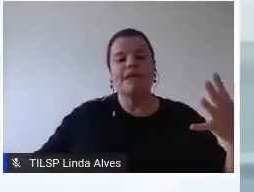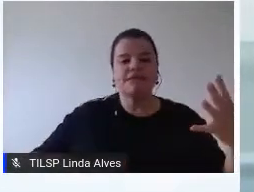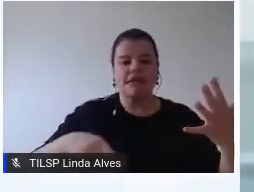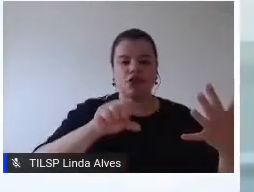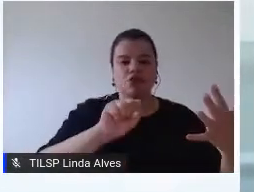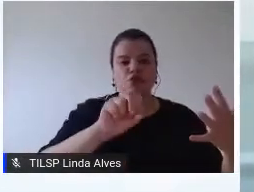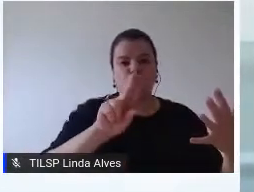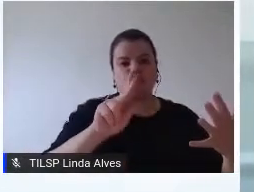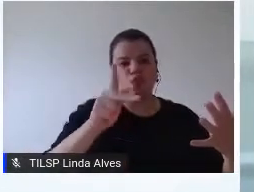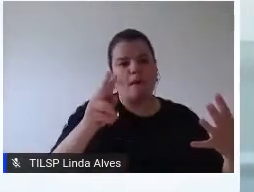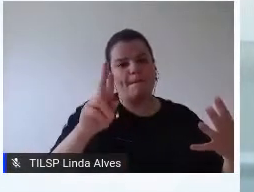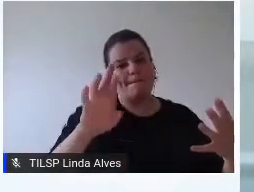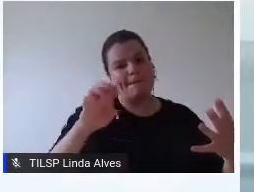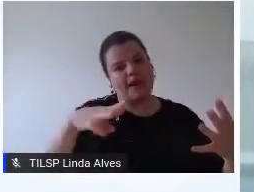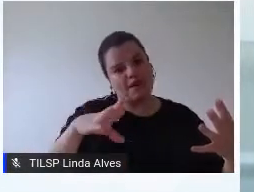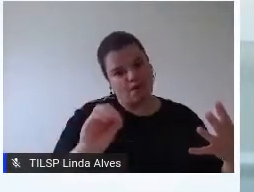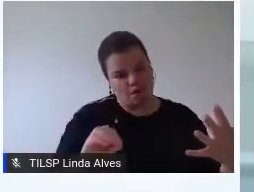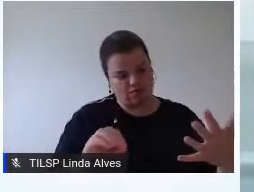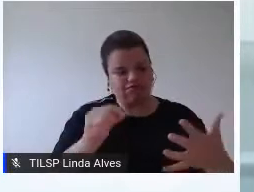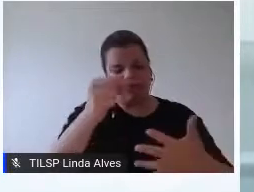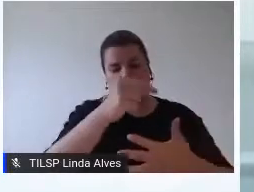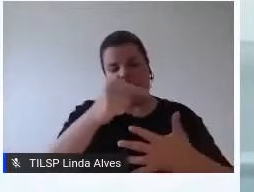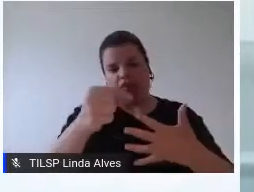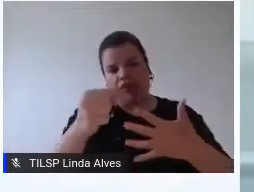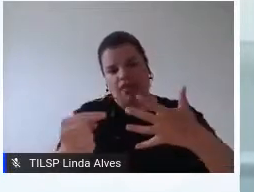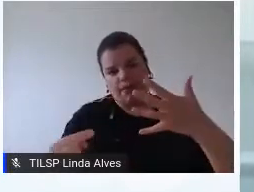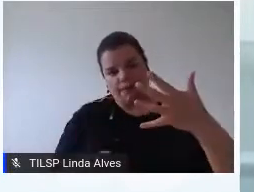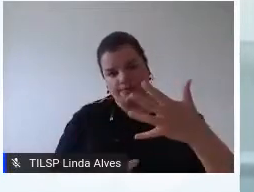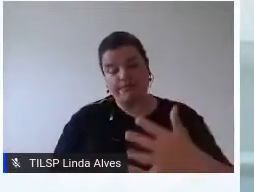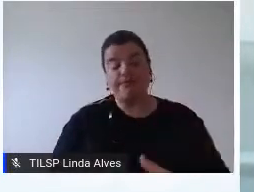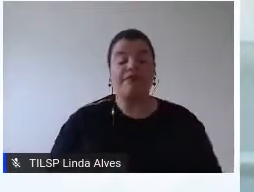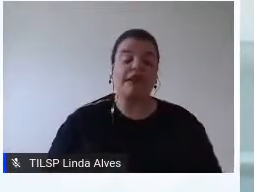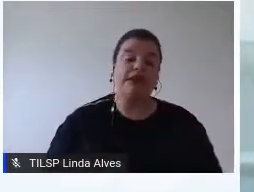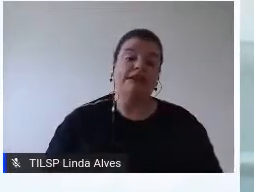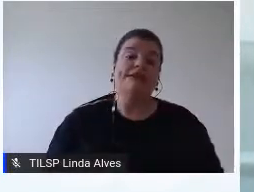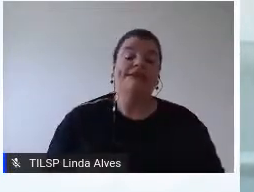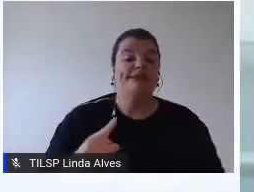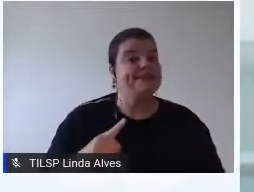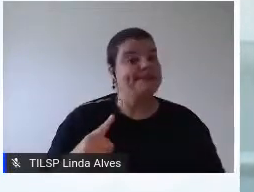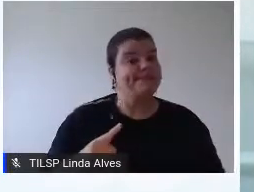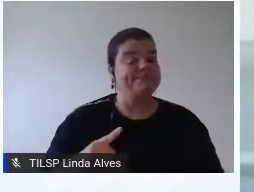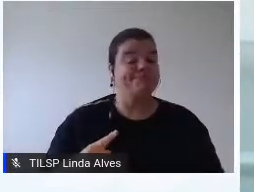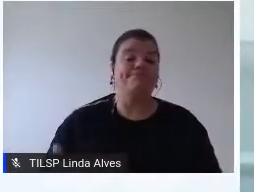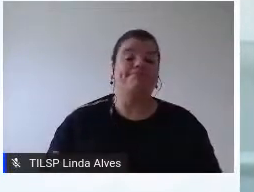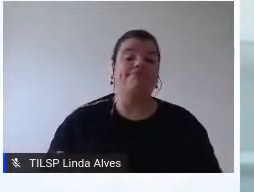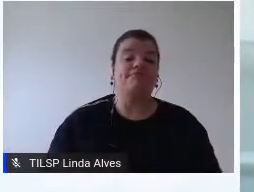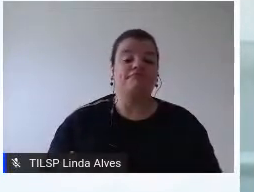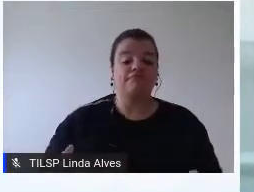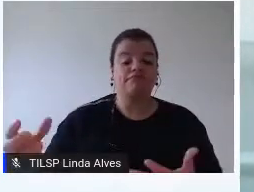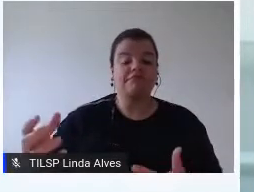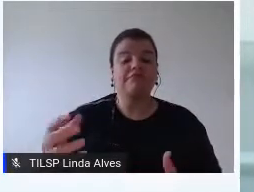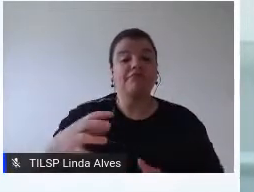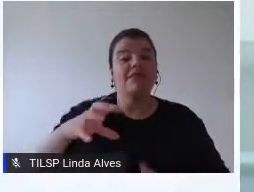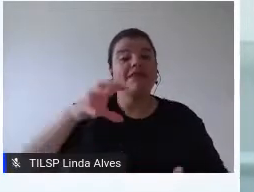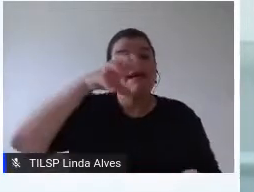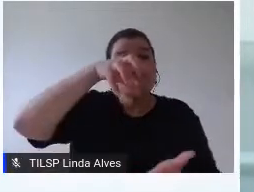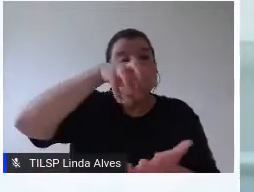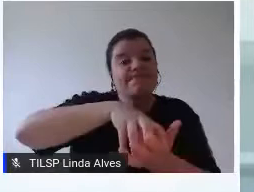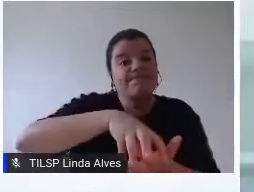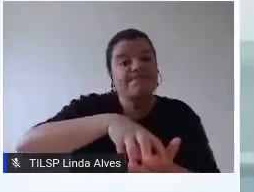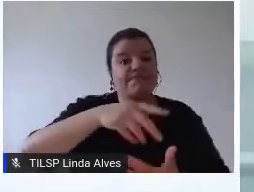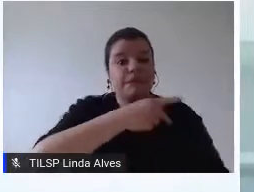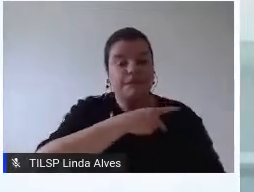Então, a eleição da mesa diretora da Câmara, em particular do presidente, é muito